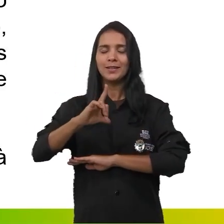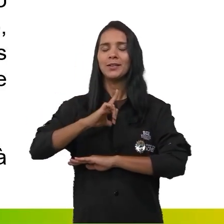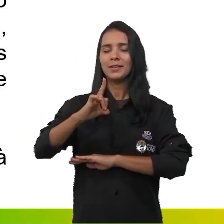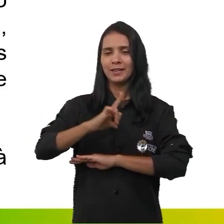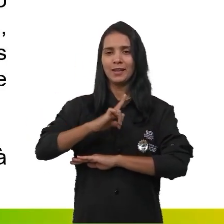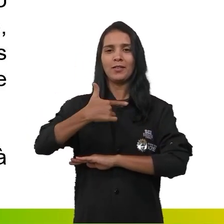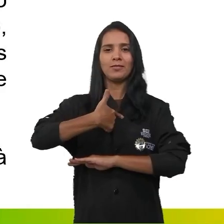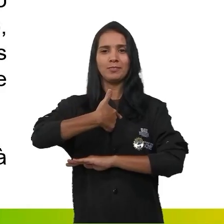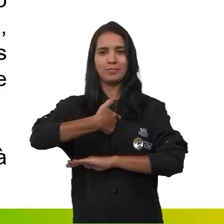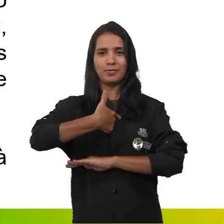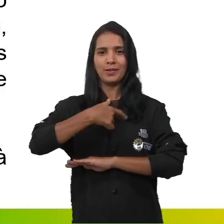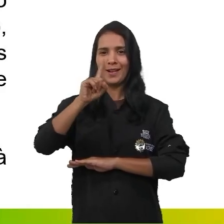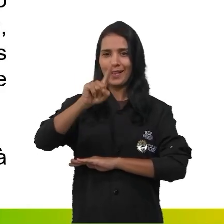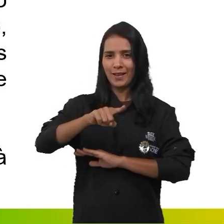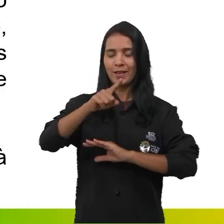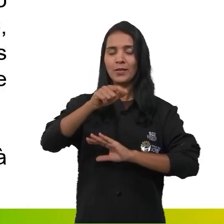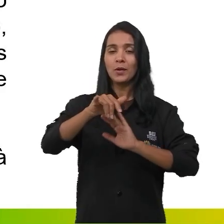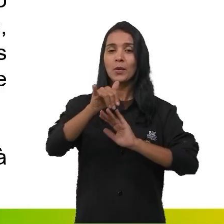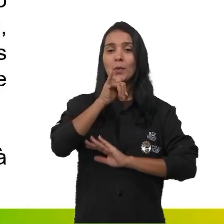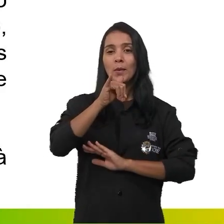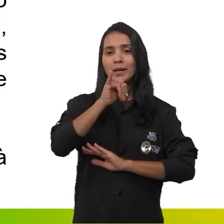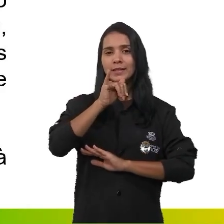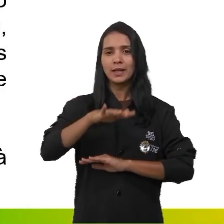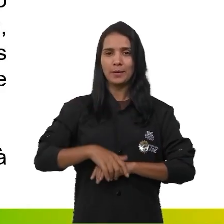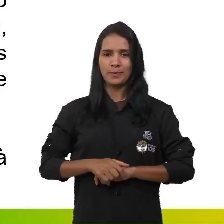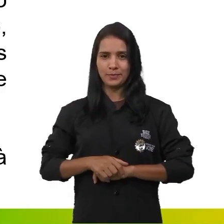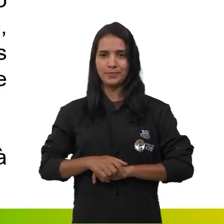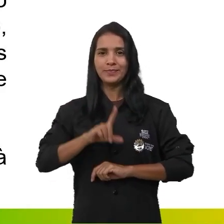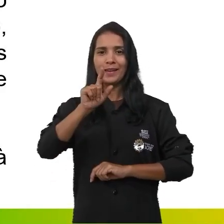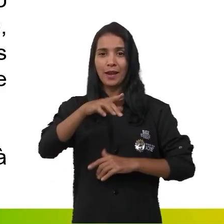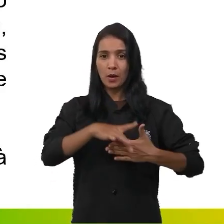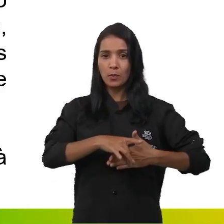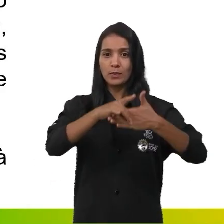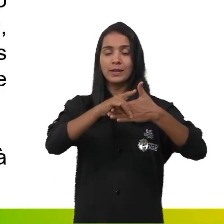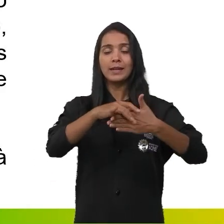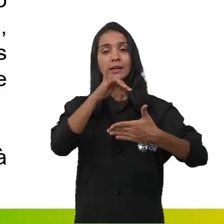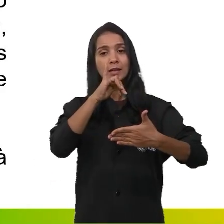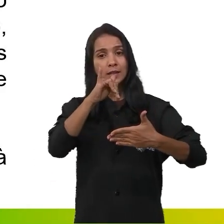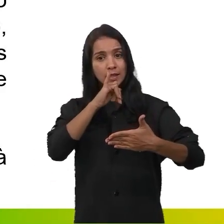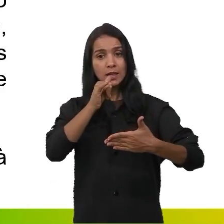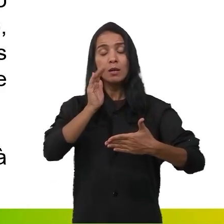Getúlio Vargas. Nós temos aqui, a era Vargas. Daqui a pouco eu vou detalhar